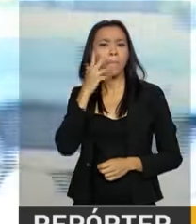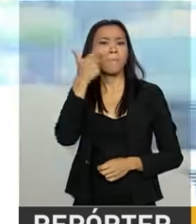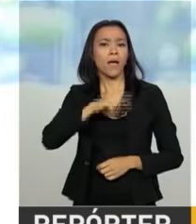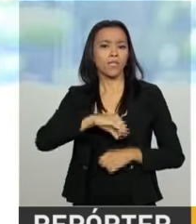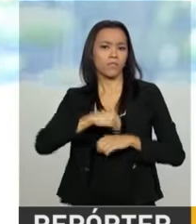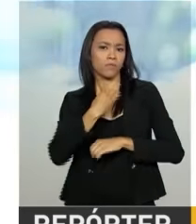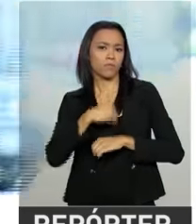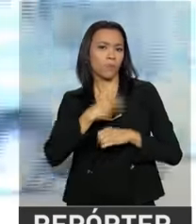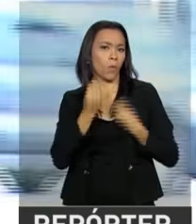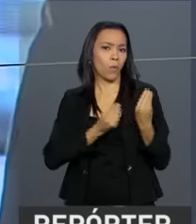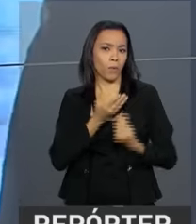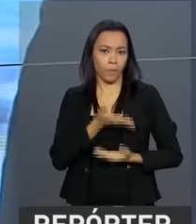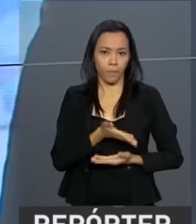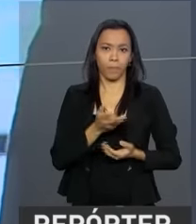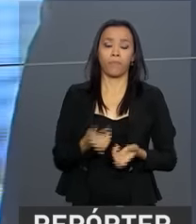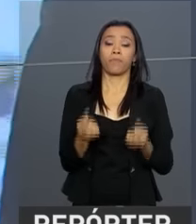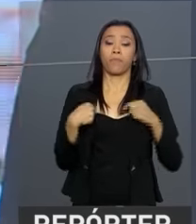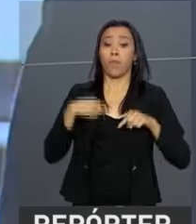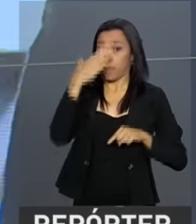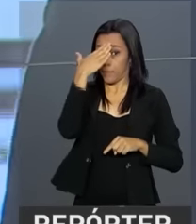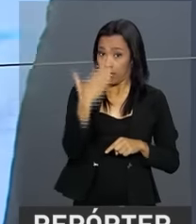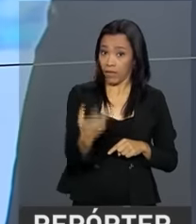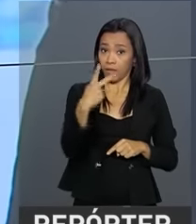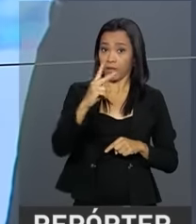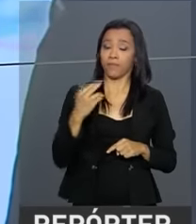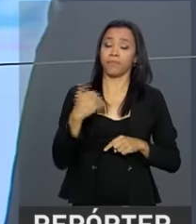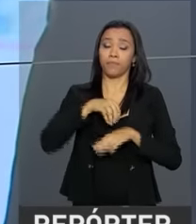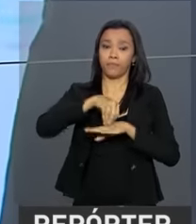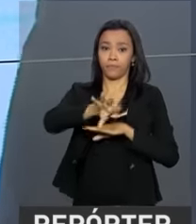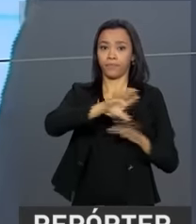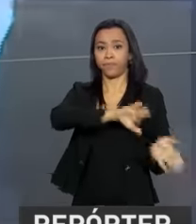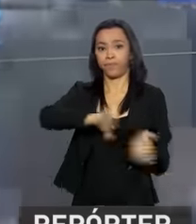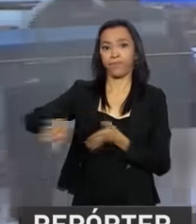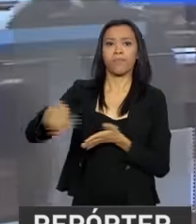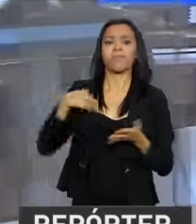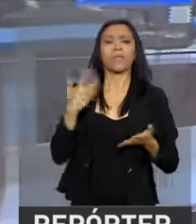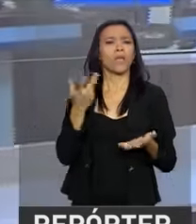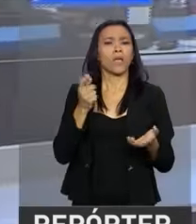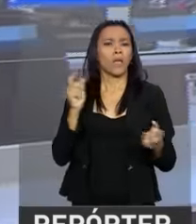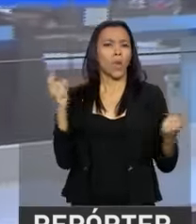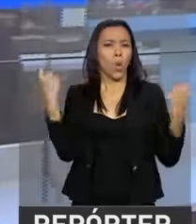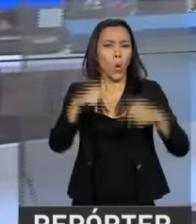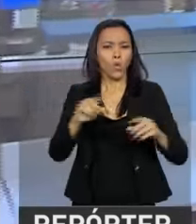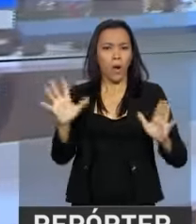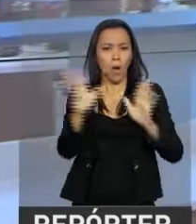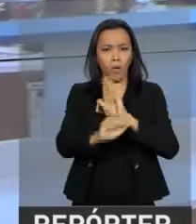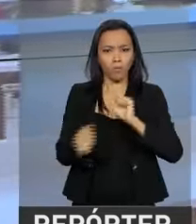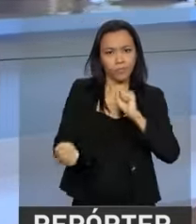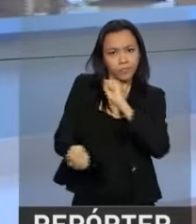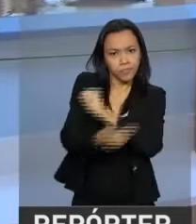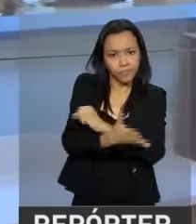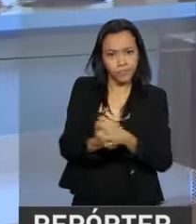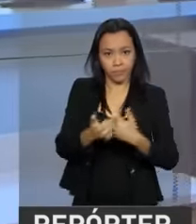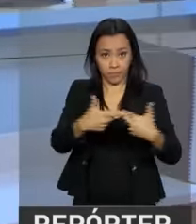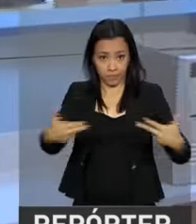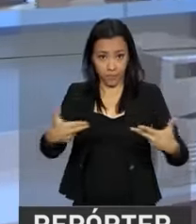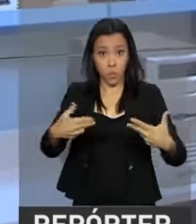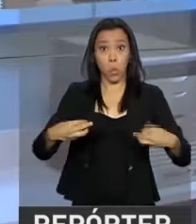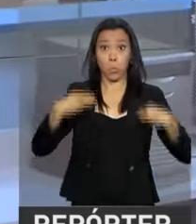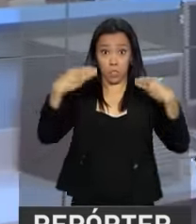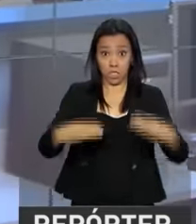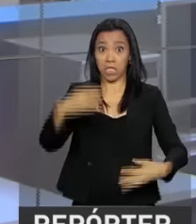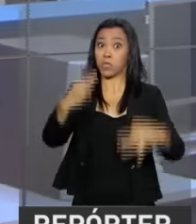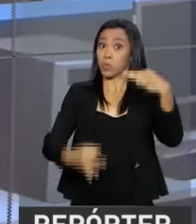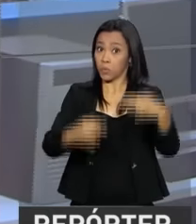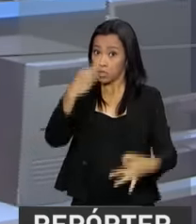receita.fazenda.gov.br. Renata. Obrigada, Gabriela, pelas suas informações. E para combater a corrupção e o desvio de dinheiro, o Ministério da